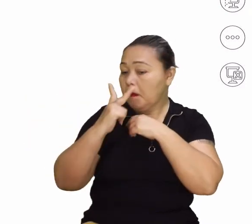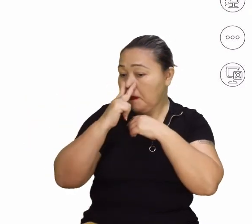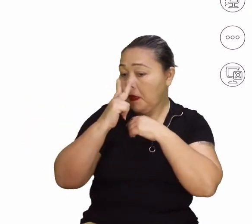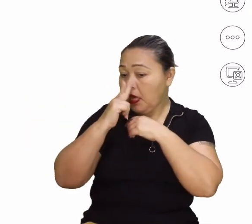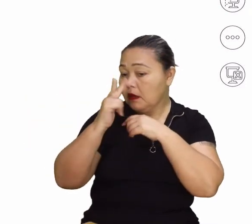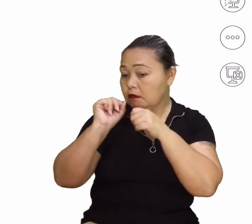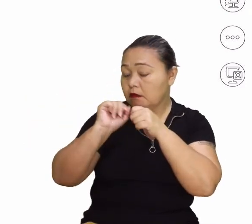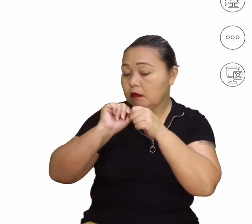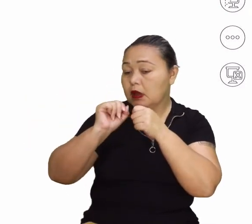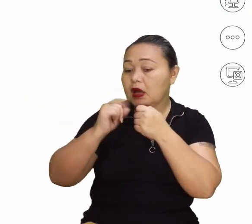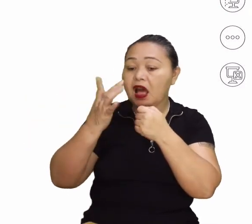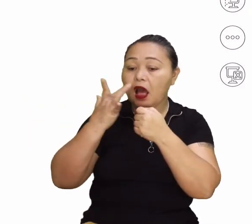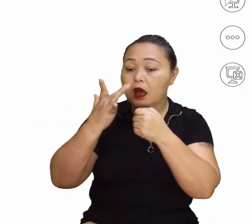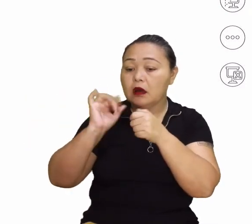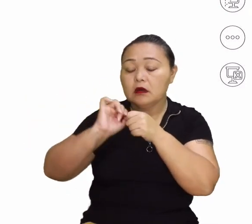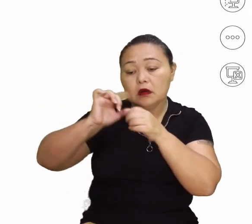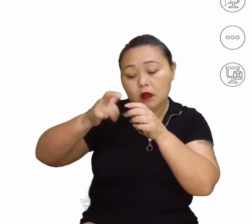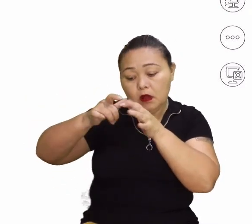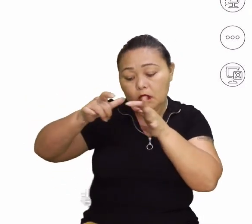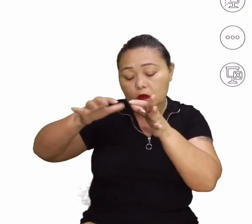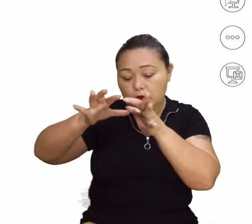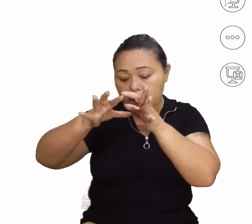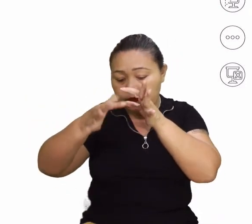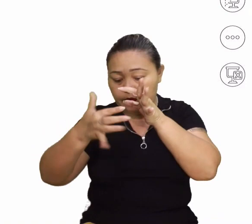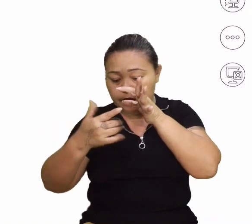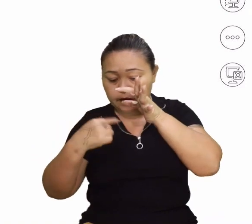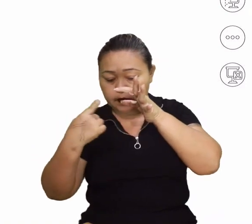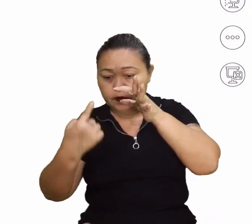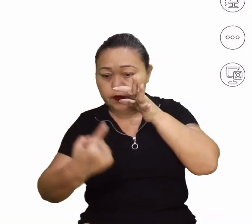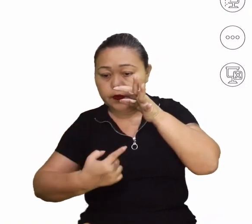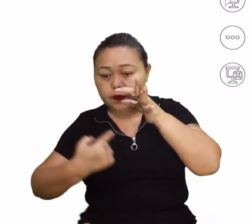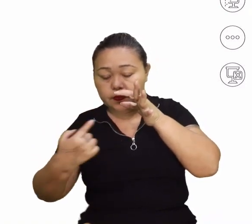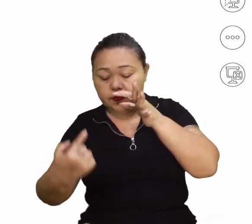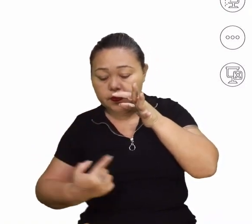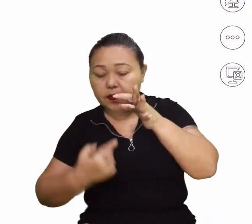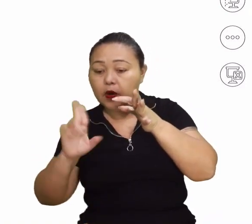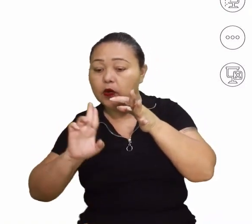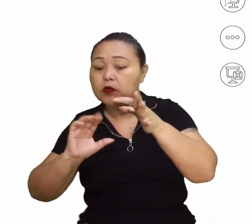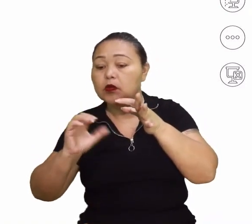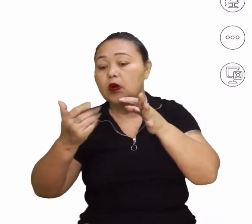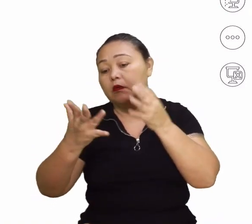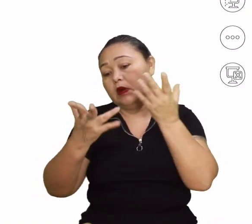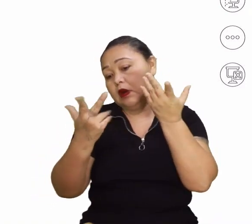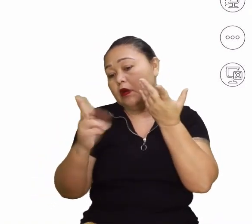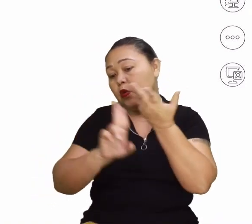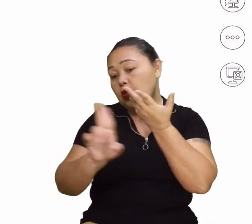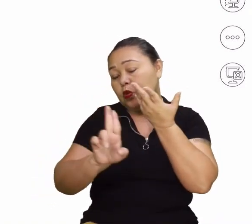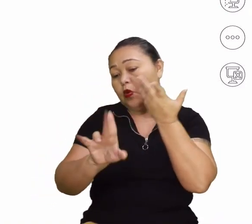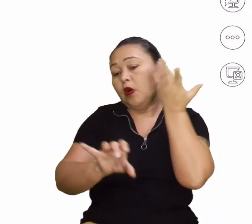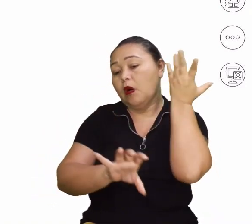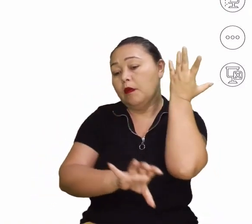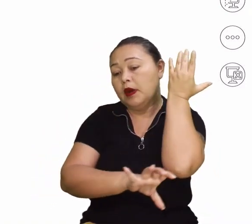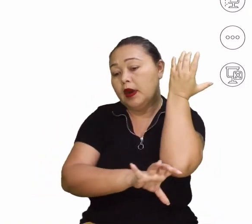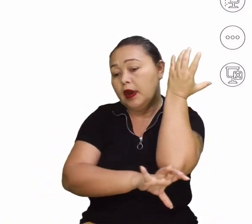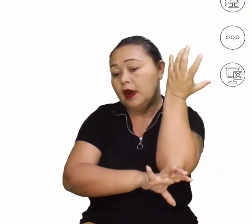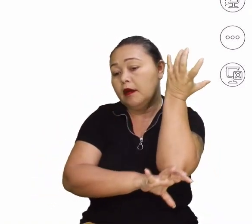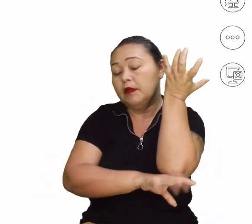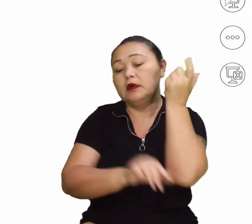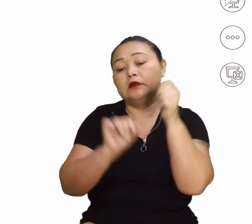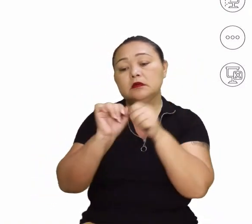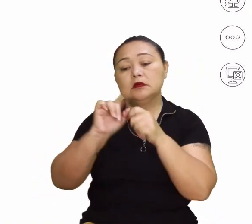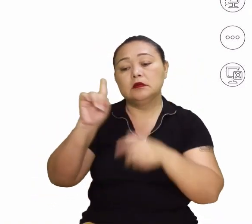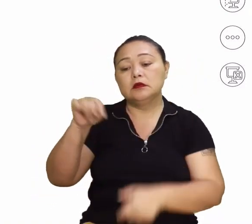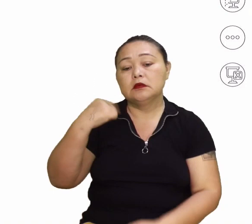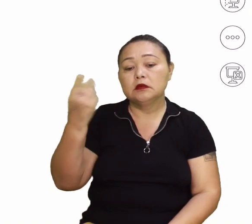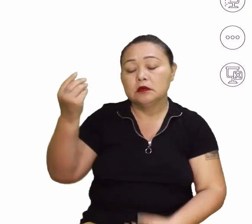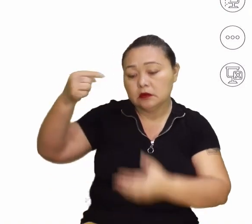que imensa. Só que aquela ponta eles chamam de abacaxi. Eles colocam isso no rio